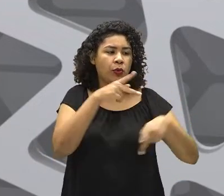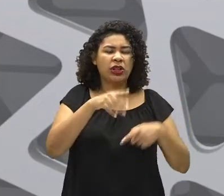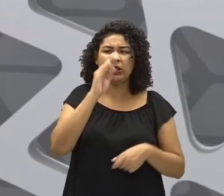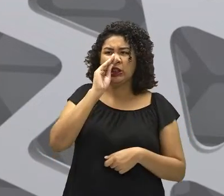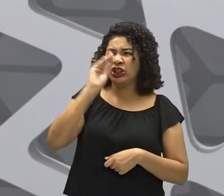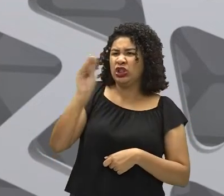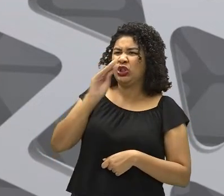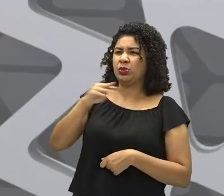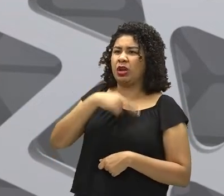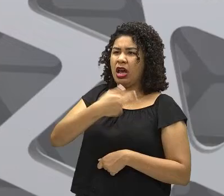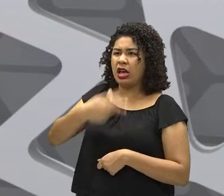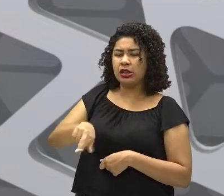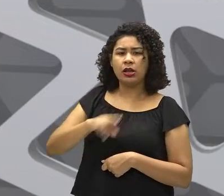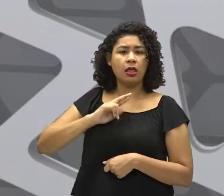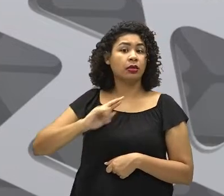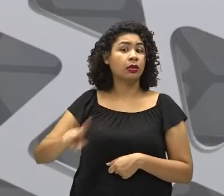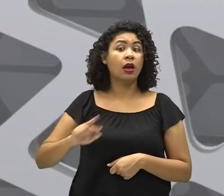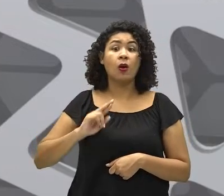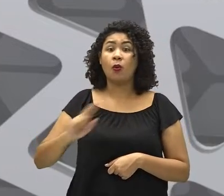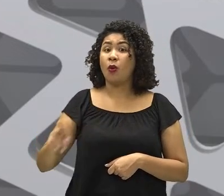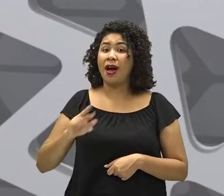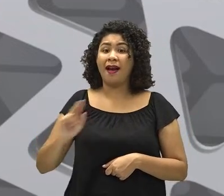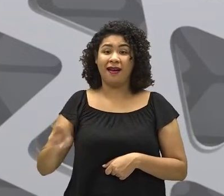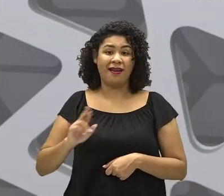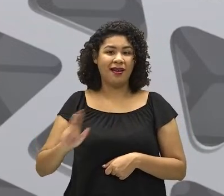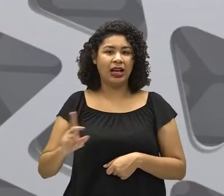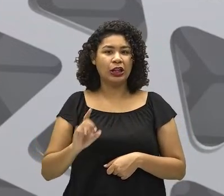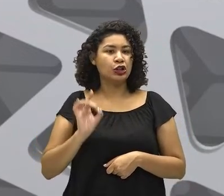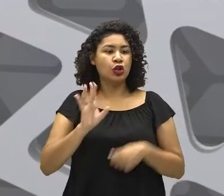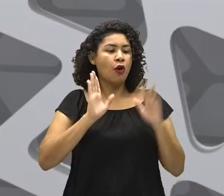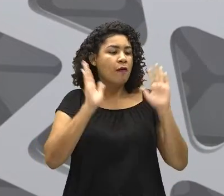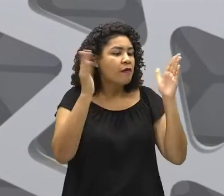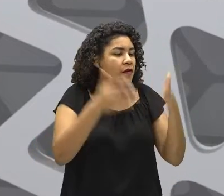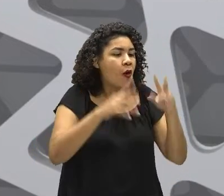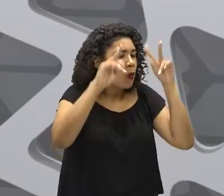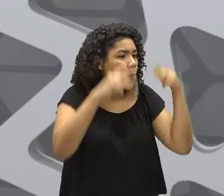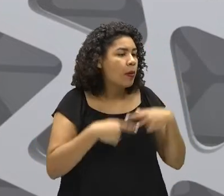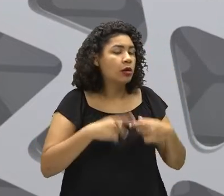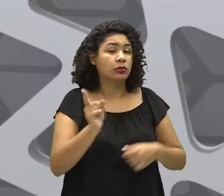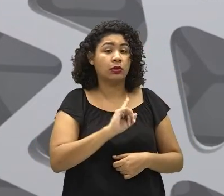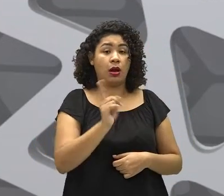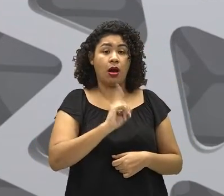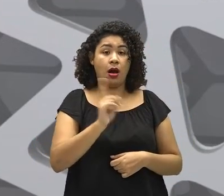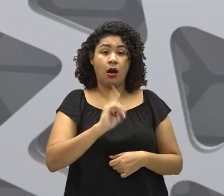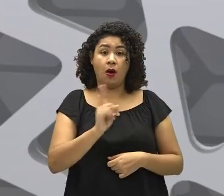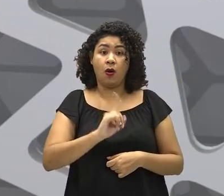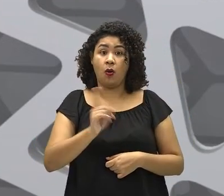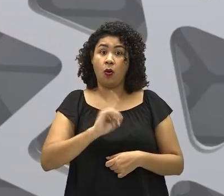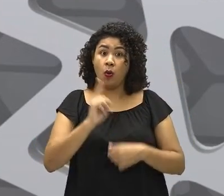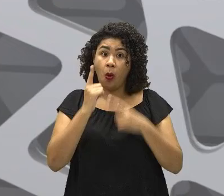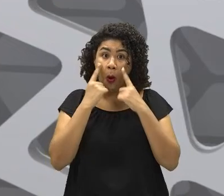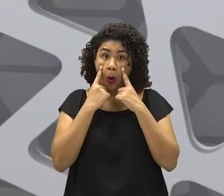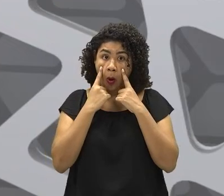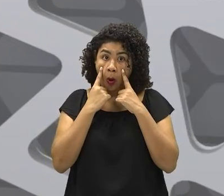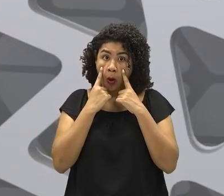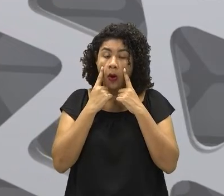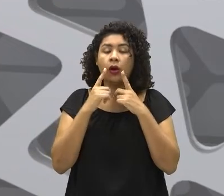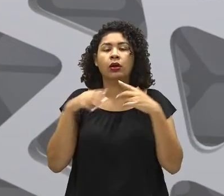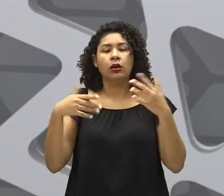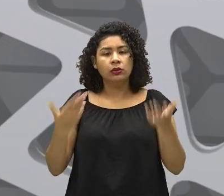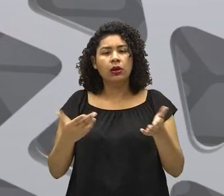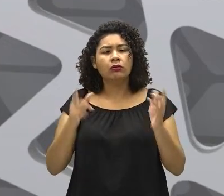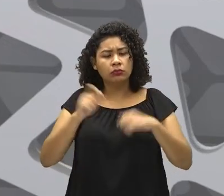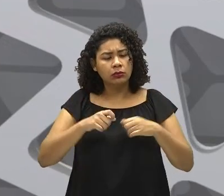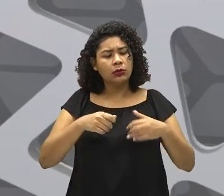abandonar a religiosidade e simplesmente vai produzir coisas voltadas apenas para o homem. Não, não é isso. Como a gente vai